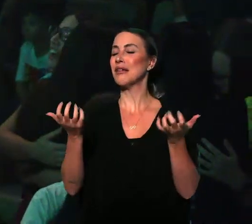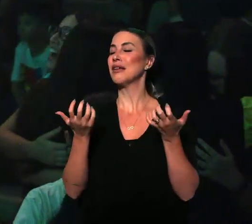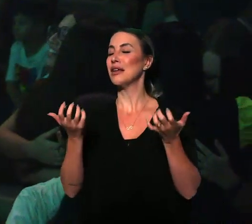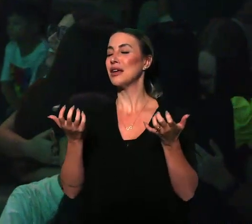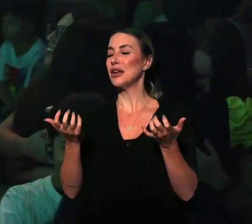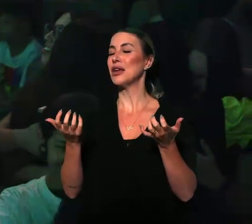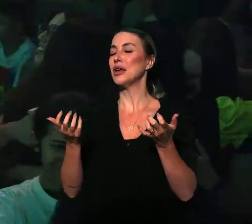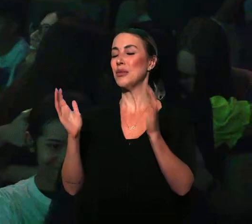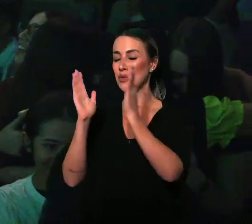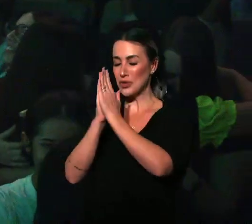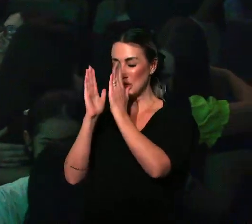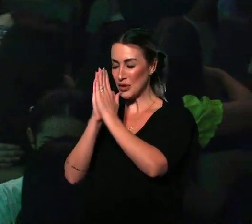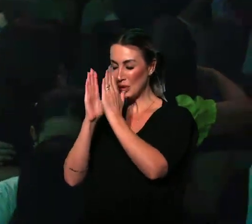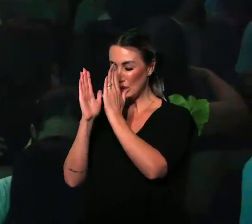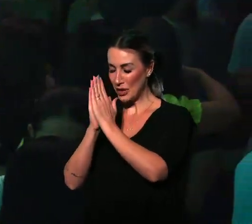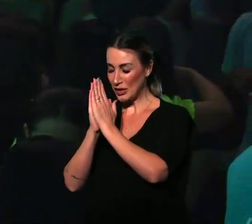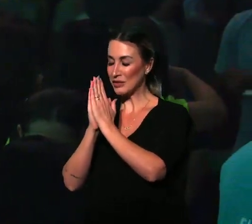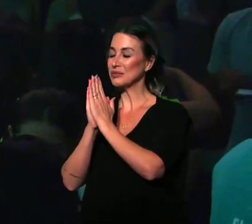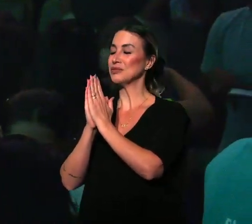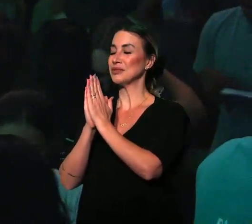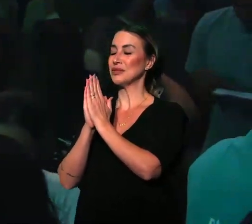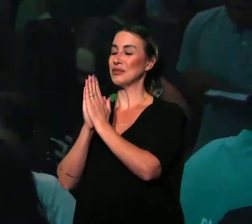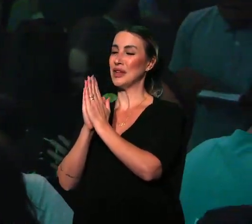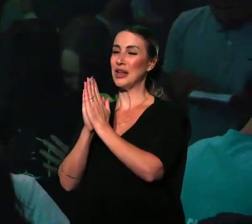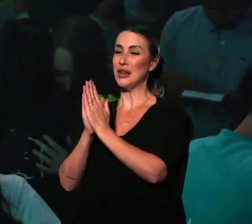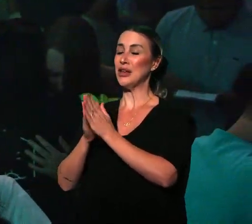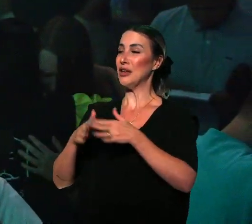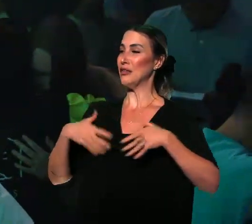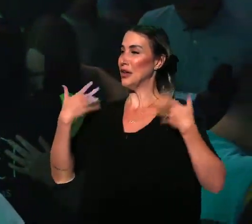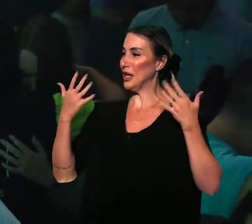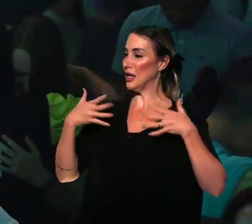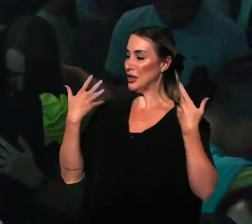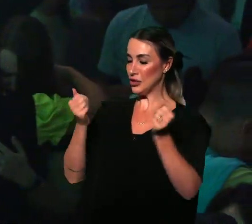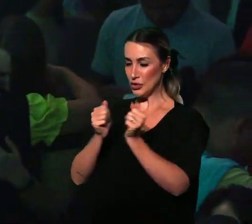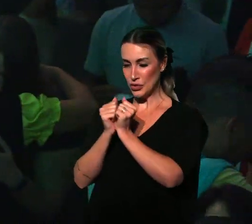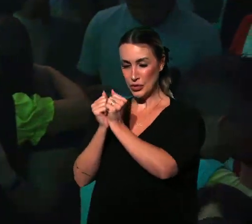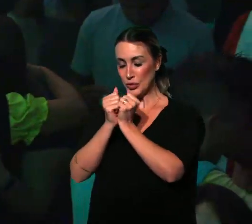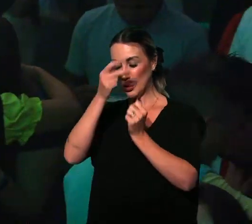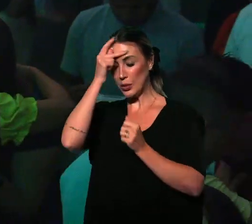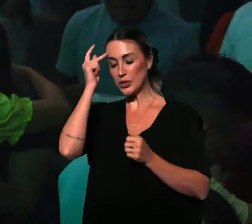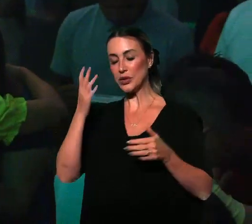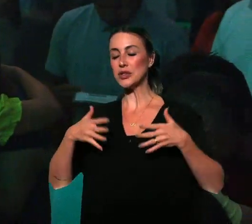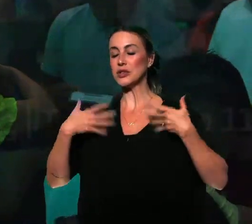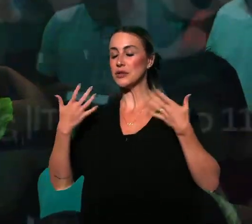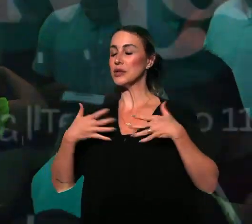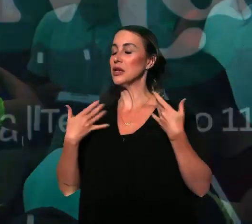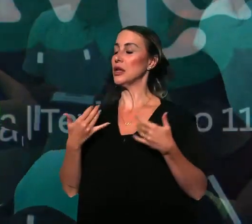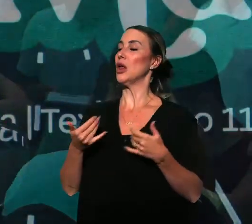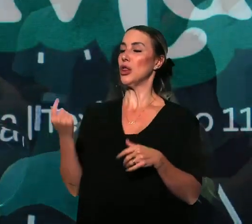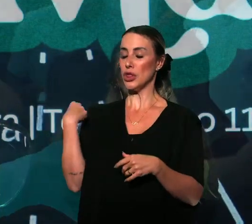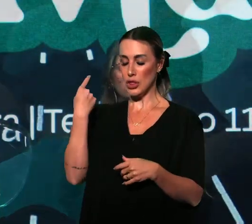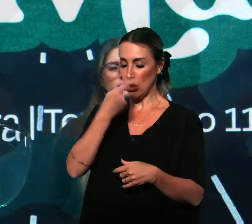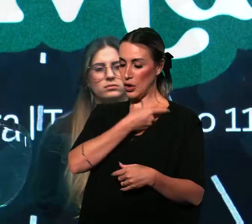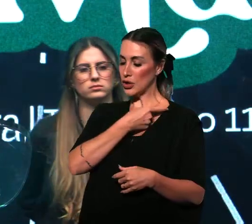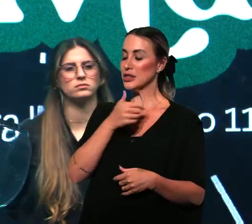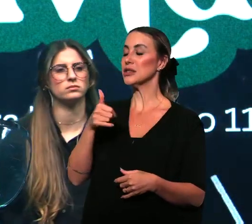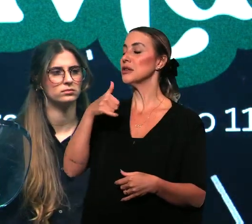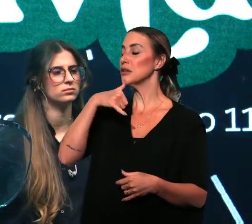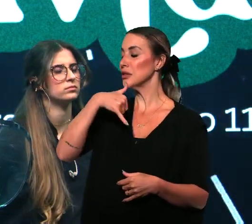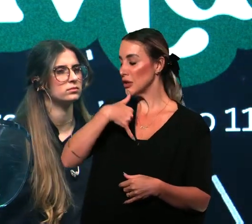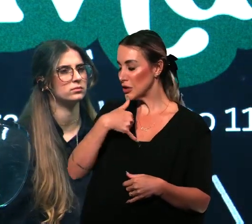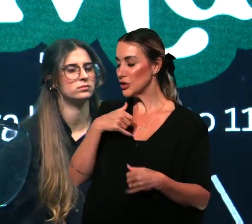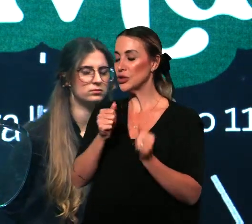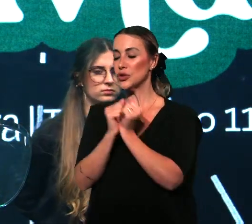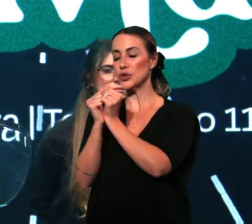alegrar com quem se alegra, nos entristecer com aqueles que estão tristes, e queremos avançar com o reino de Deus, Pai. Deus, não nos